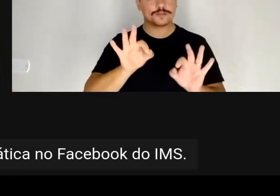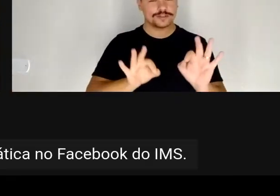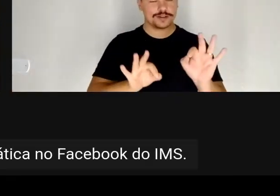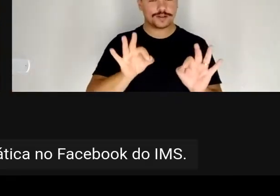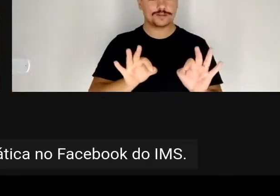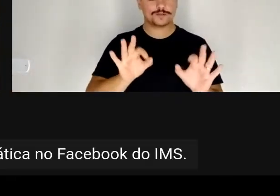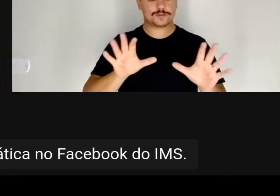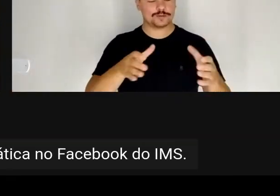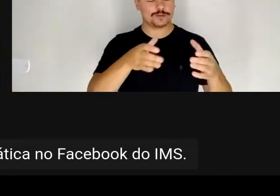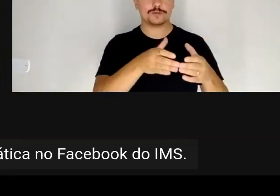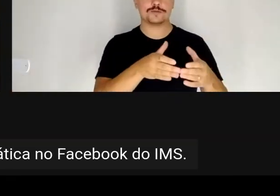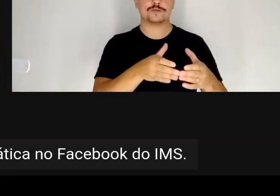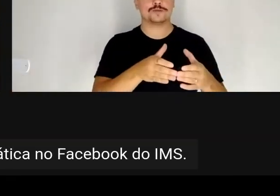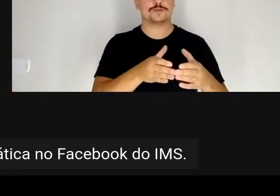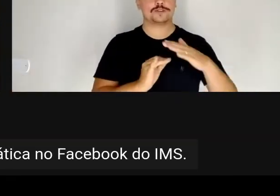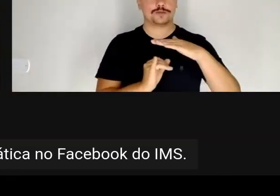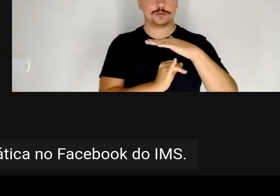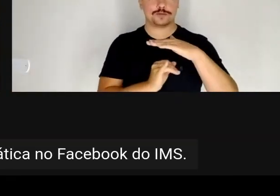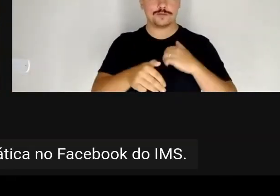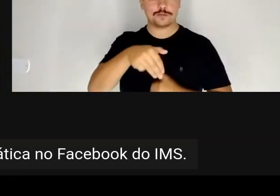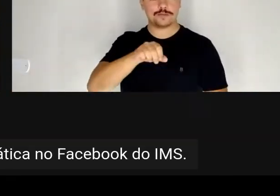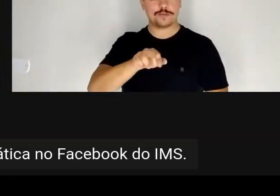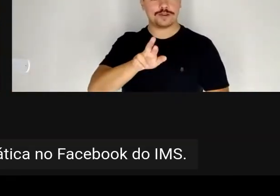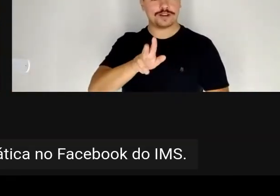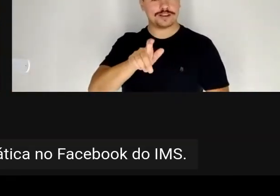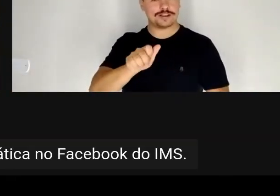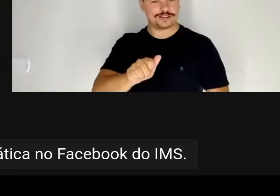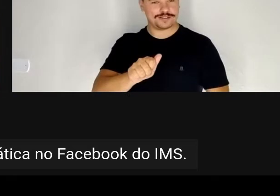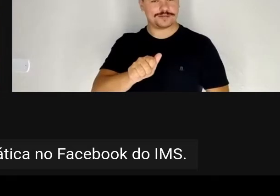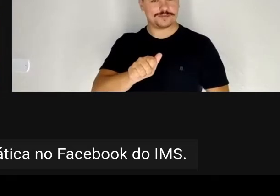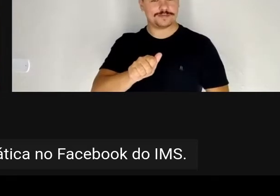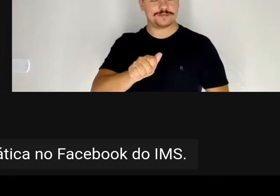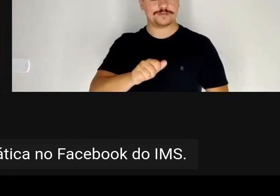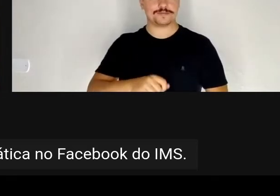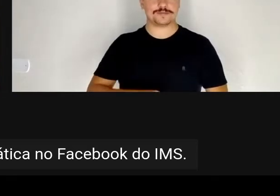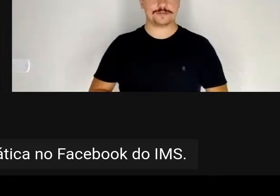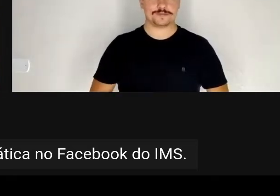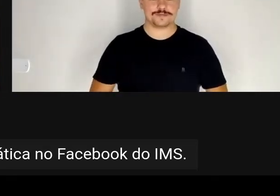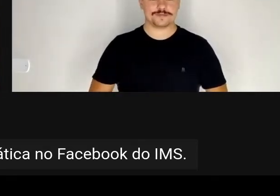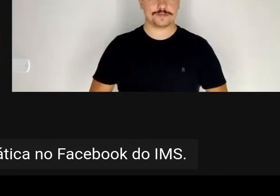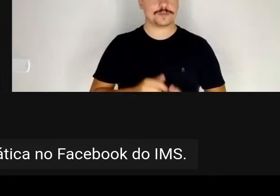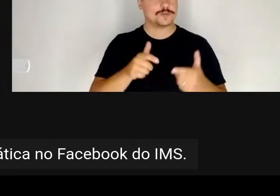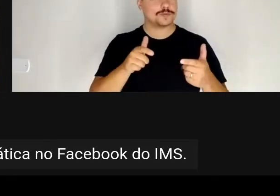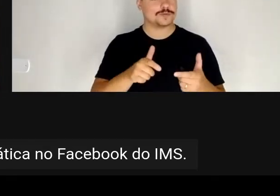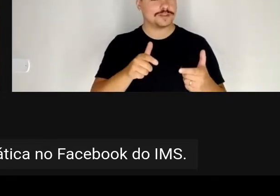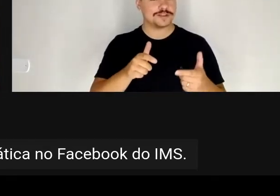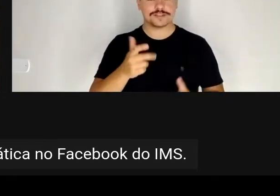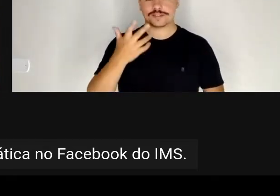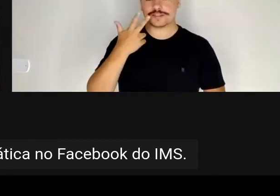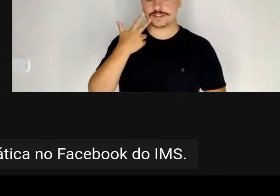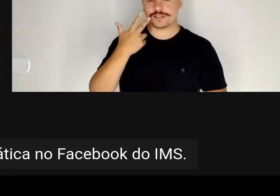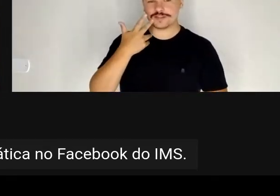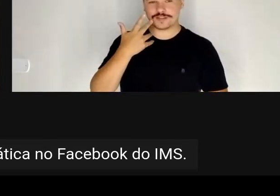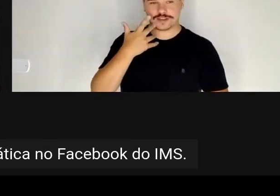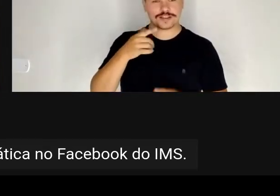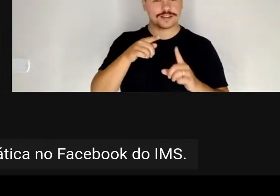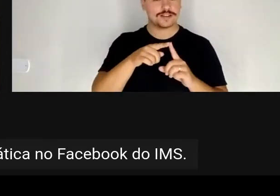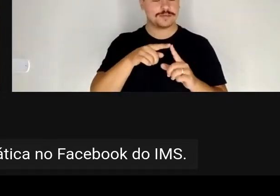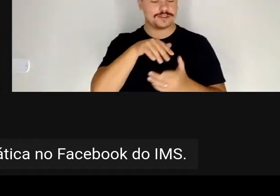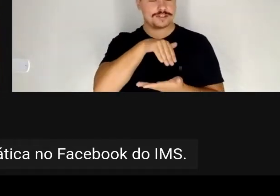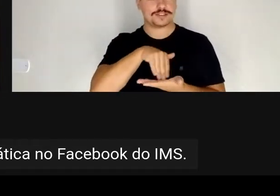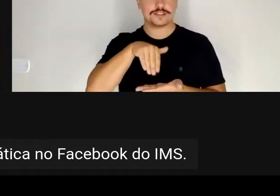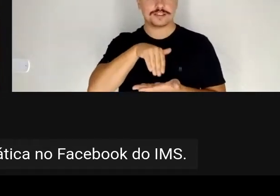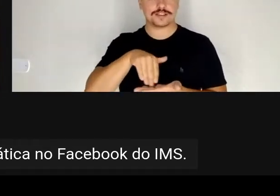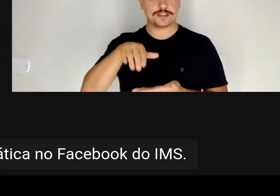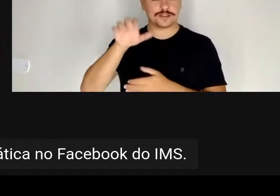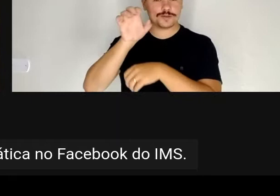Instituto Moreira Salles e Fundação Demócrito Rocha, em Fortaleza, e com apoio da Secretaria de Estado